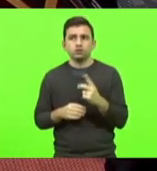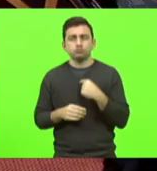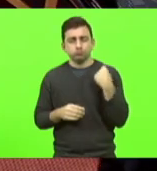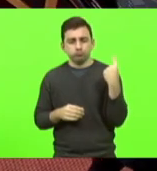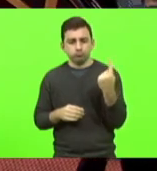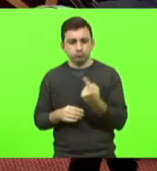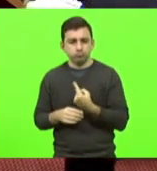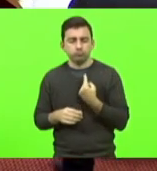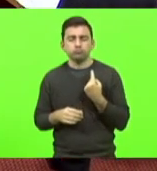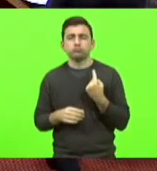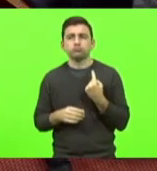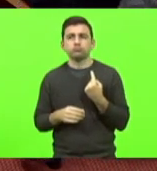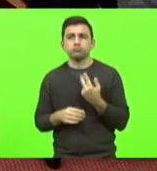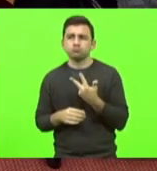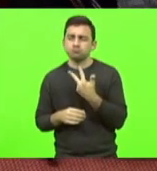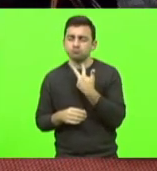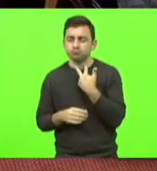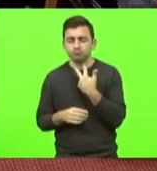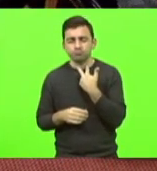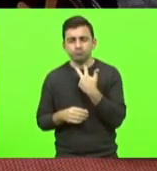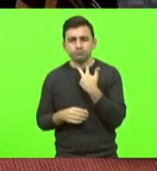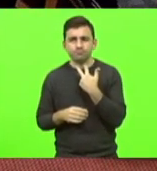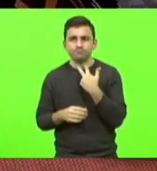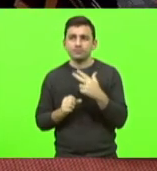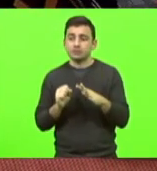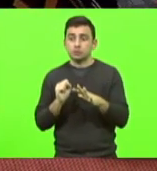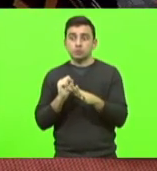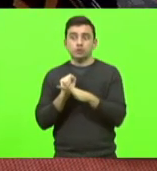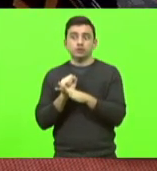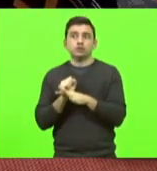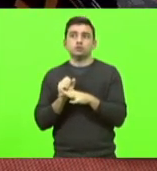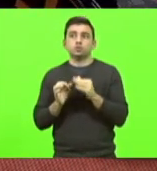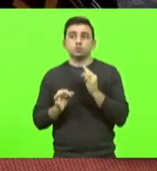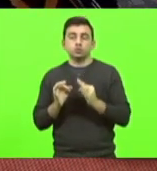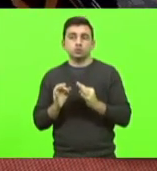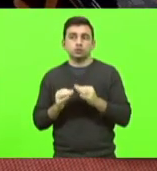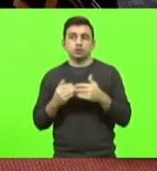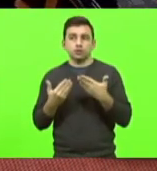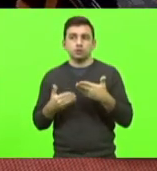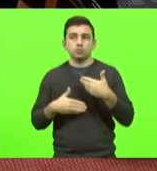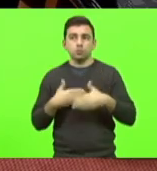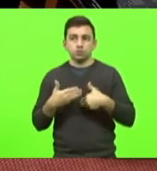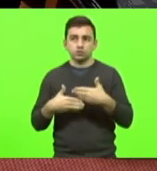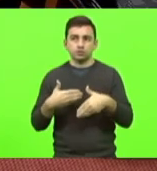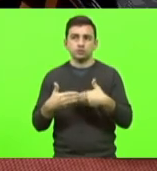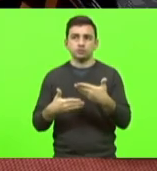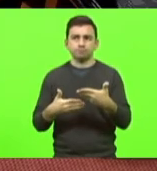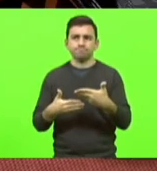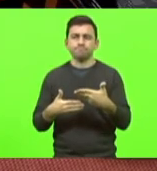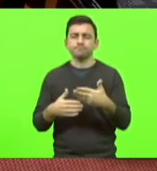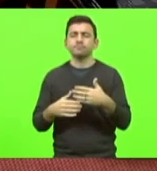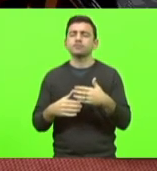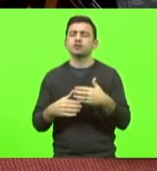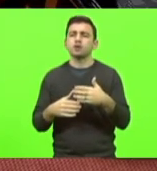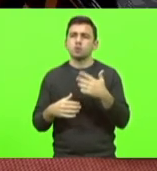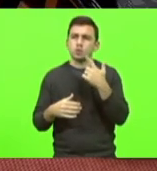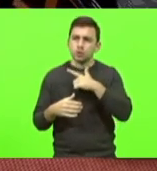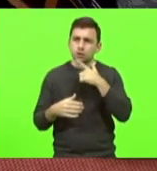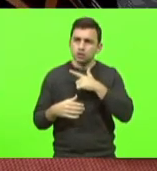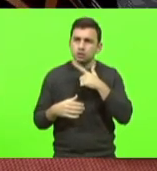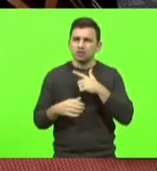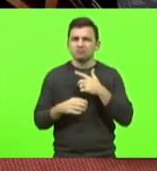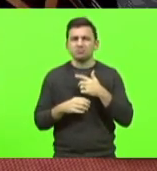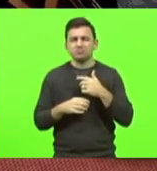nenhuma questão de segurança jurídica a esse processo acho que foi construído ao longo dos últimos